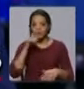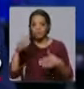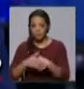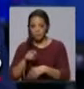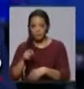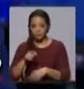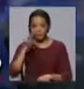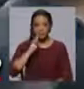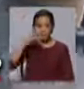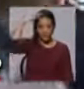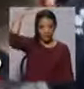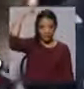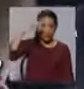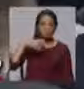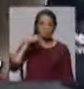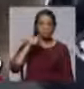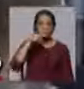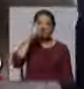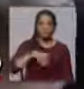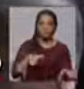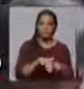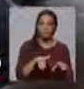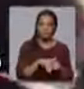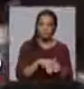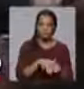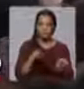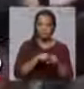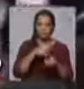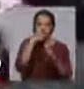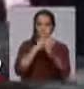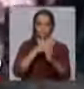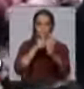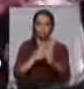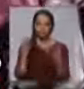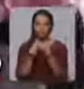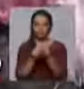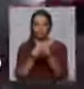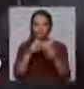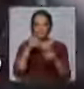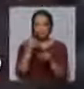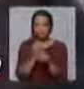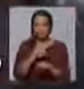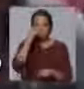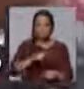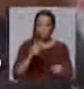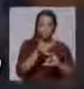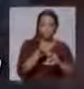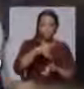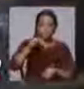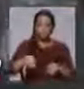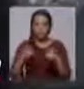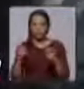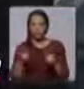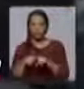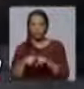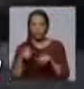em errani foi uma das participantes nesta marcha reuniu cidadãos e nove instituições e partidos políticos